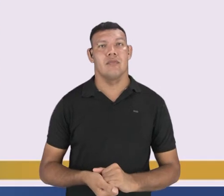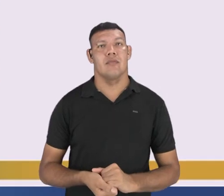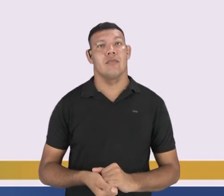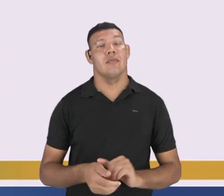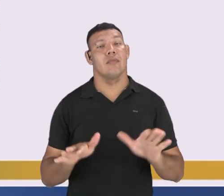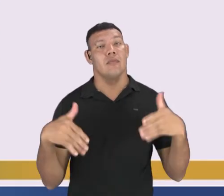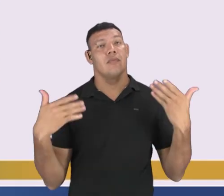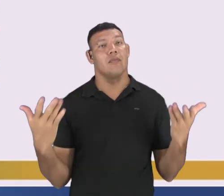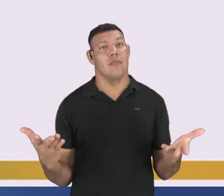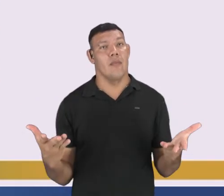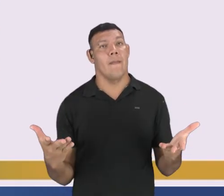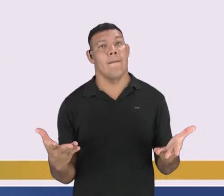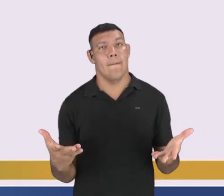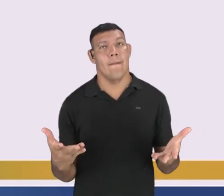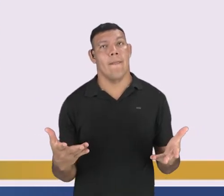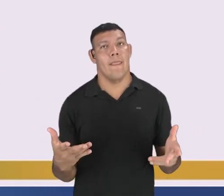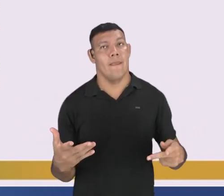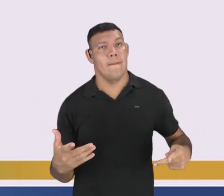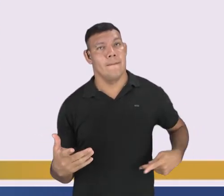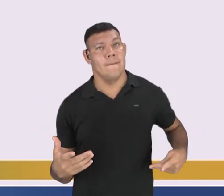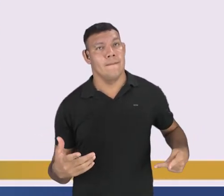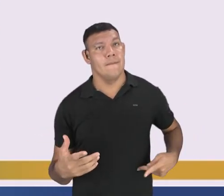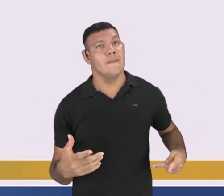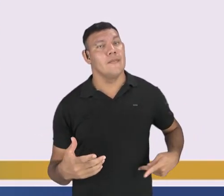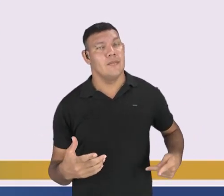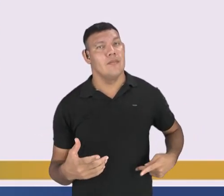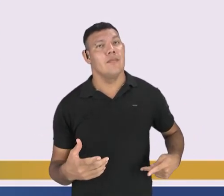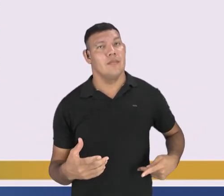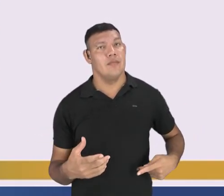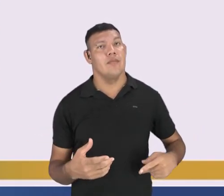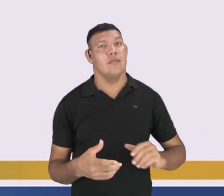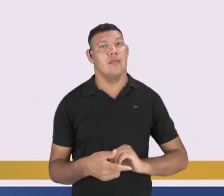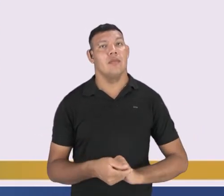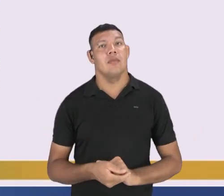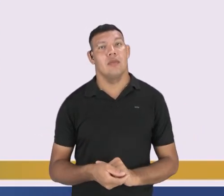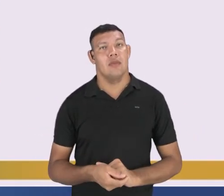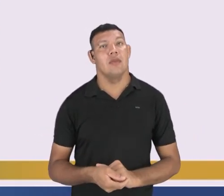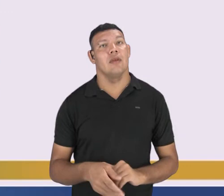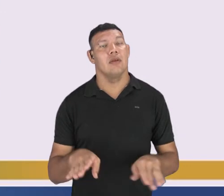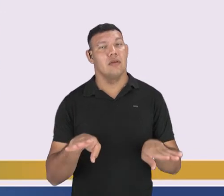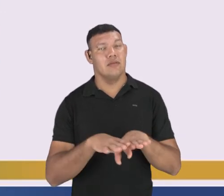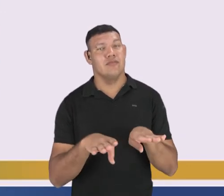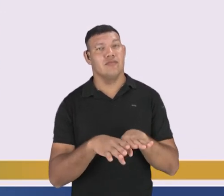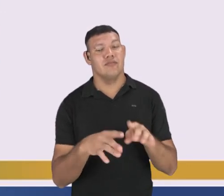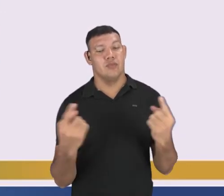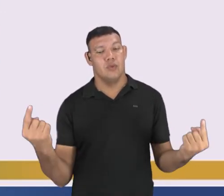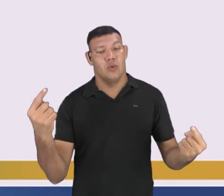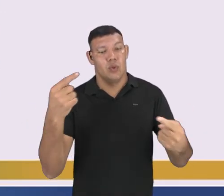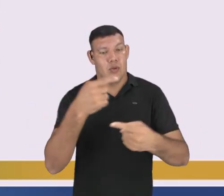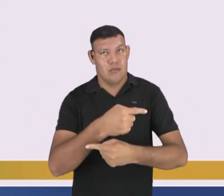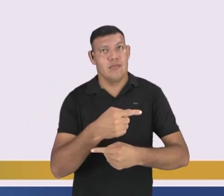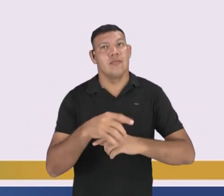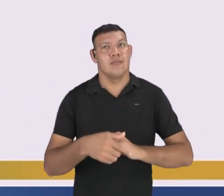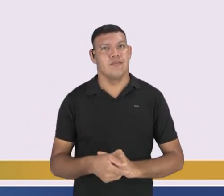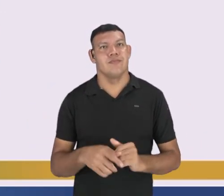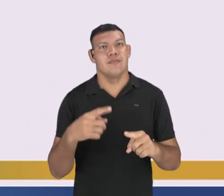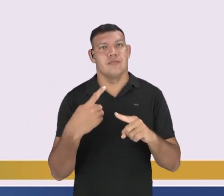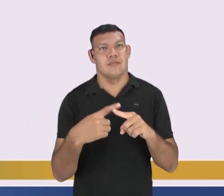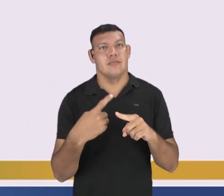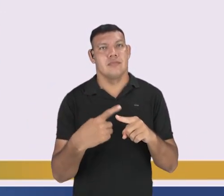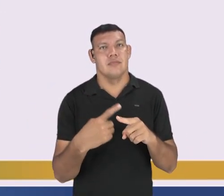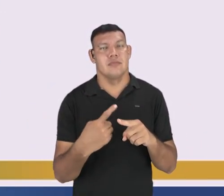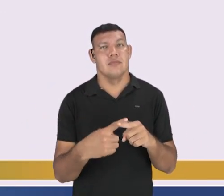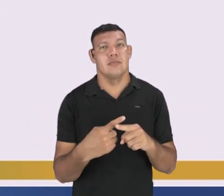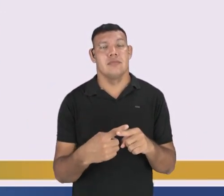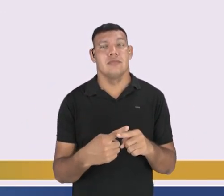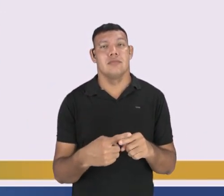Nesse caso, né, o pâncreas produz o glucagon, que funciona de maneira oposta à insulina. Quando o organismo fica